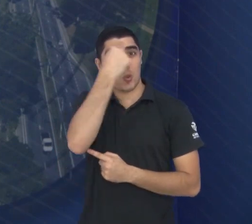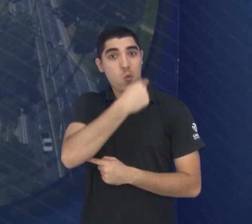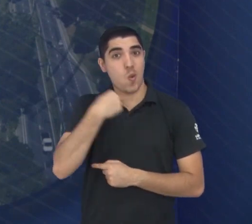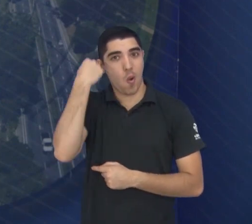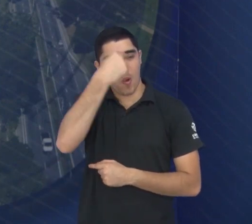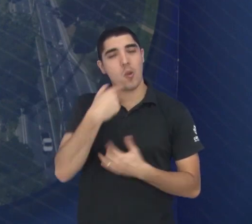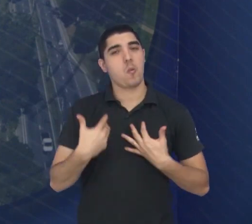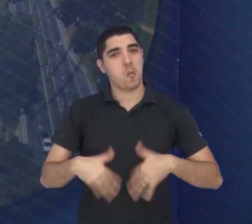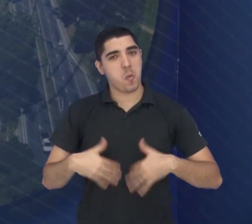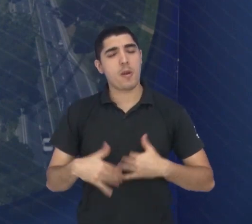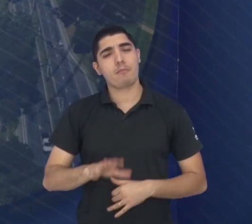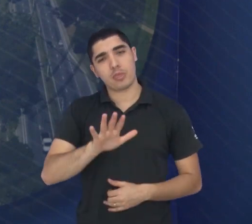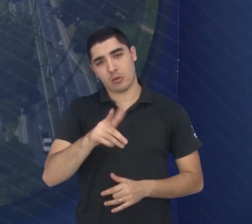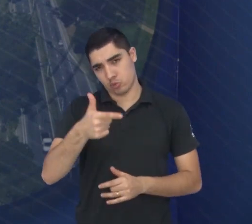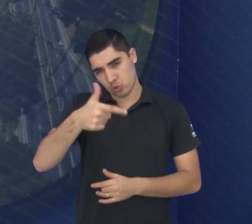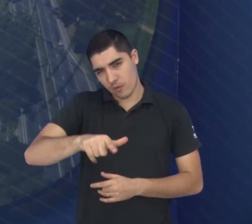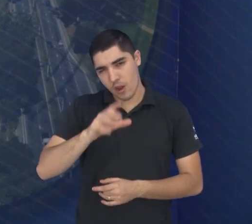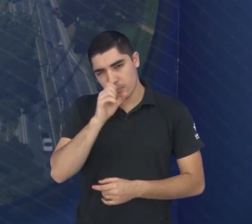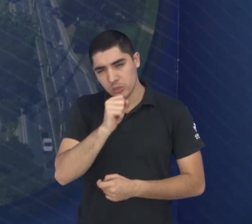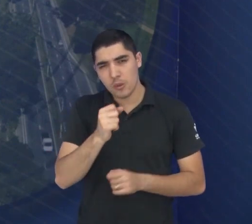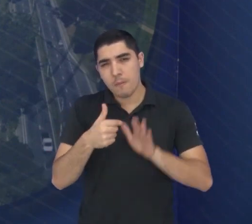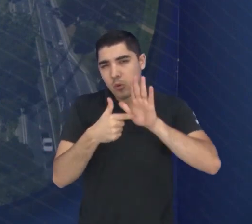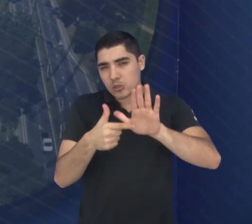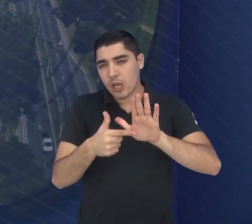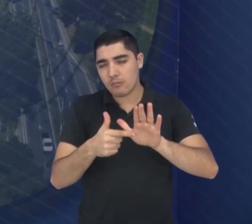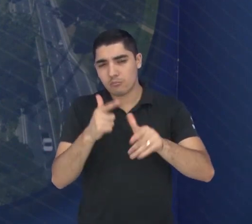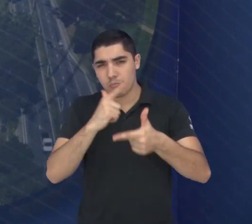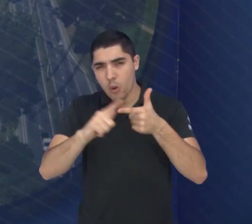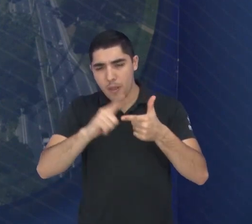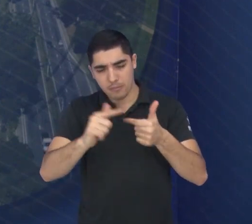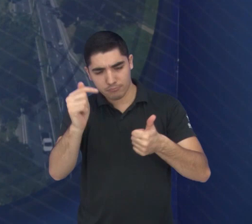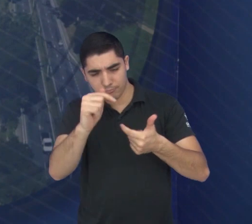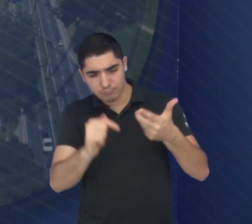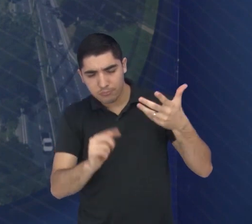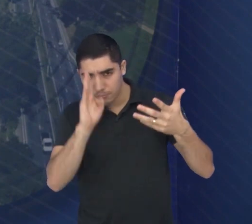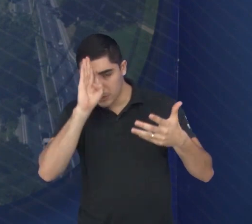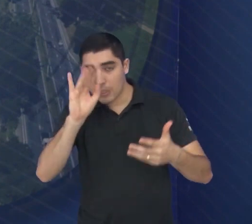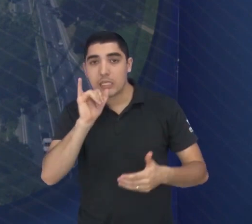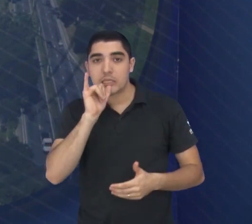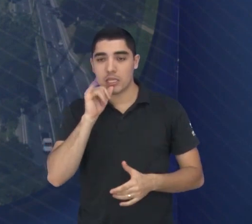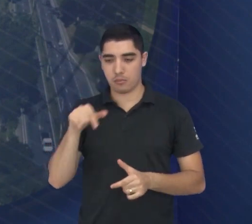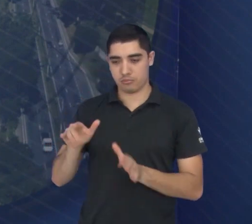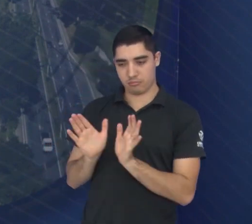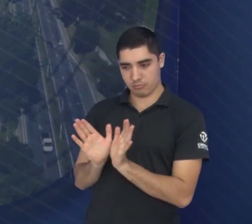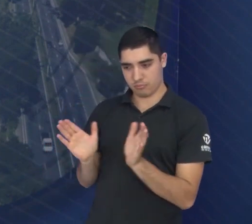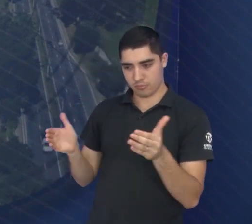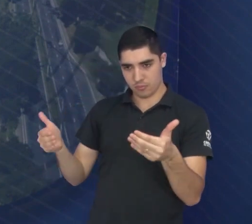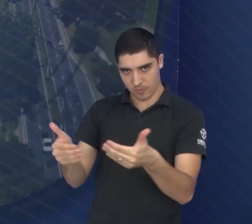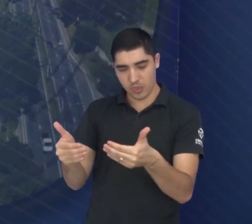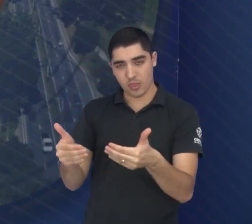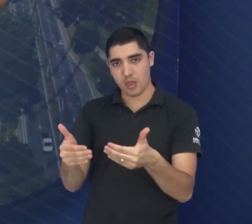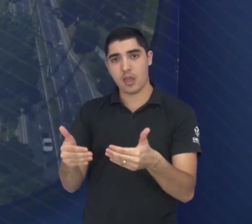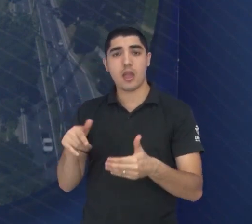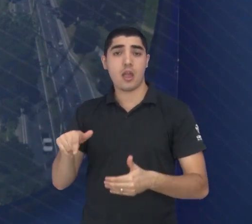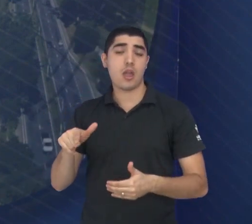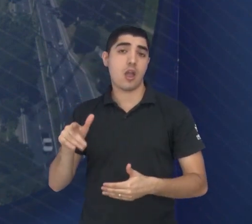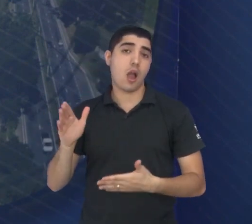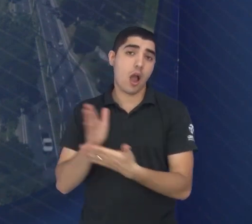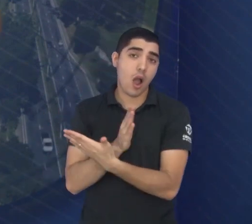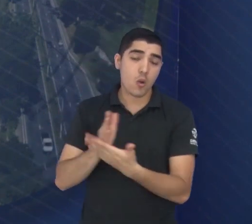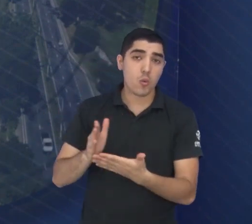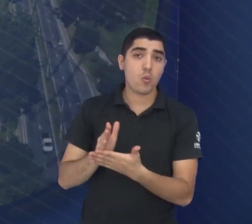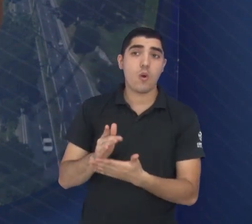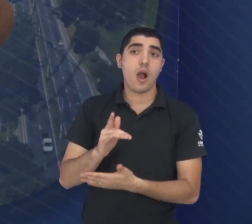voltar ao assunto dos principais problemas, então no caso dos condomínios que de repente ainda não chegam